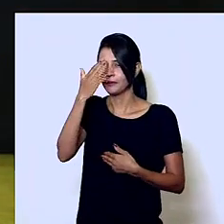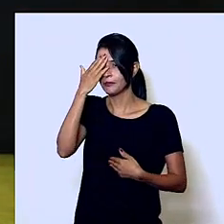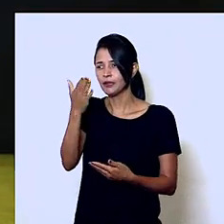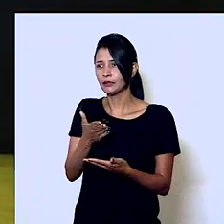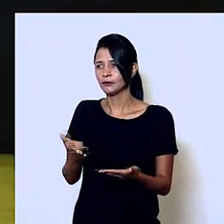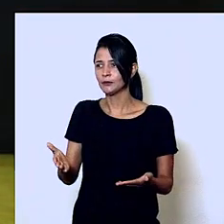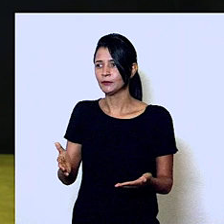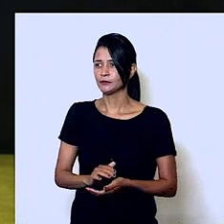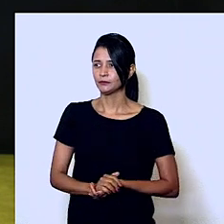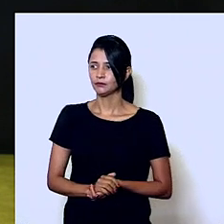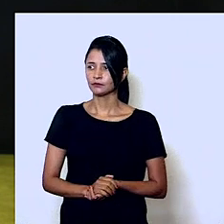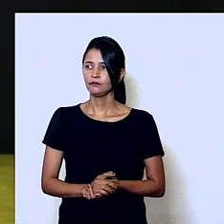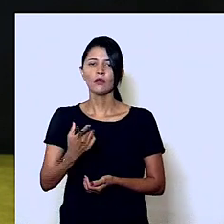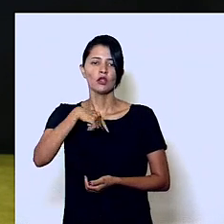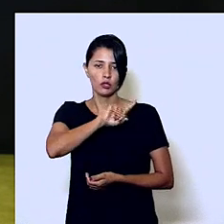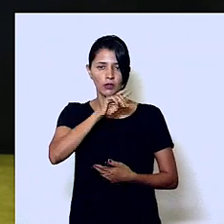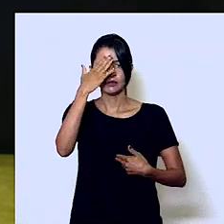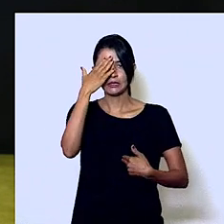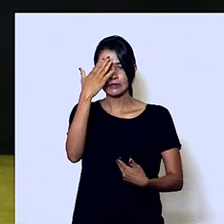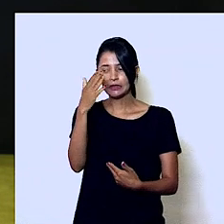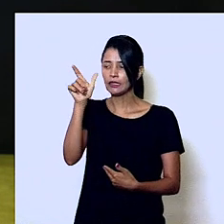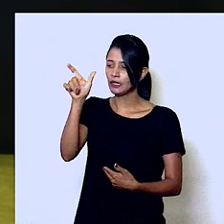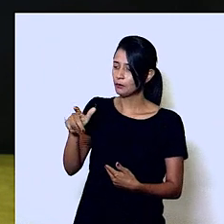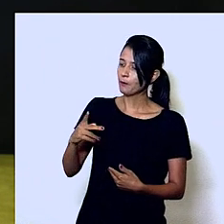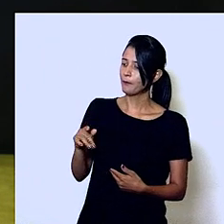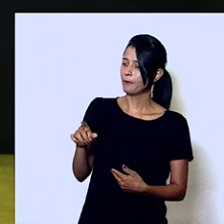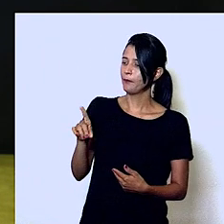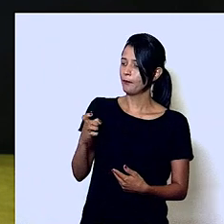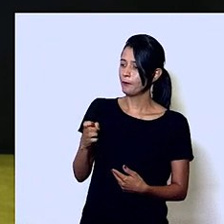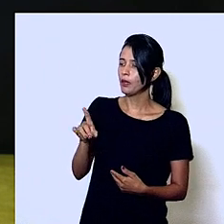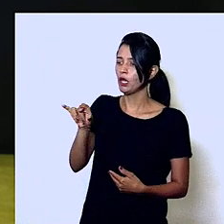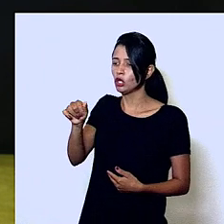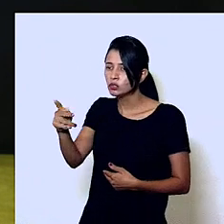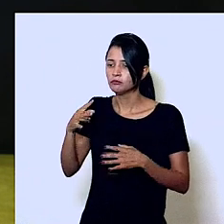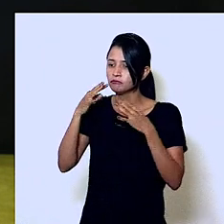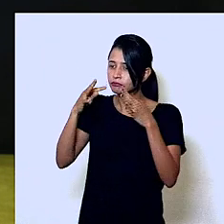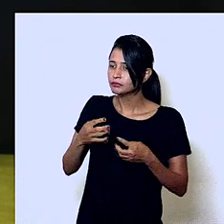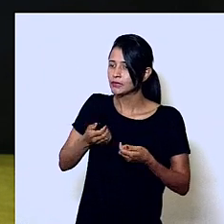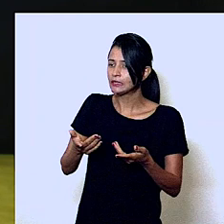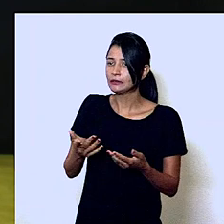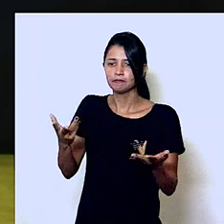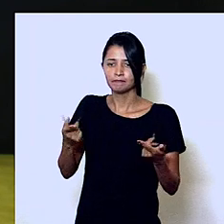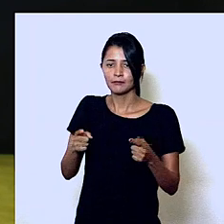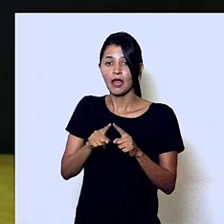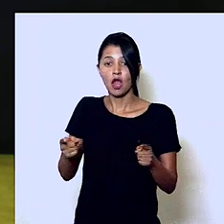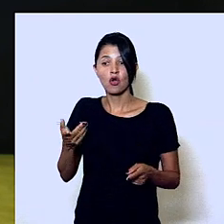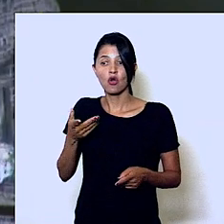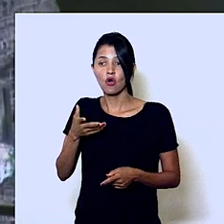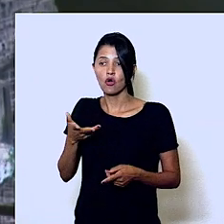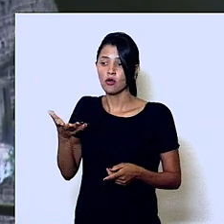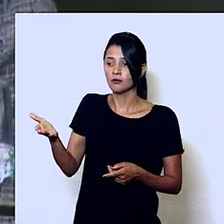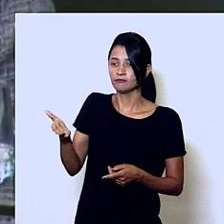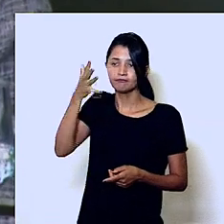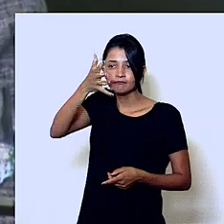Nós é que agradecemos, Pedro, esse depoimento tão, tão importante, tão rico. E vamos ouvir agora o nosso colega, diplomata e